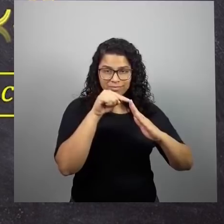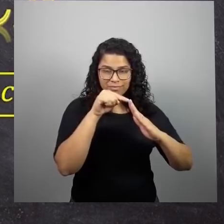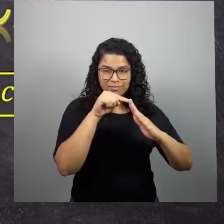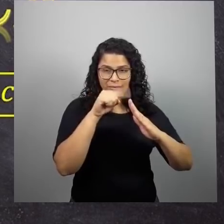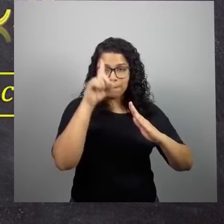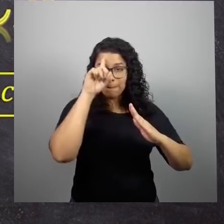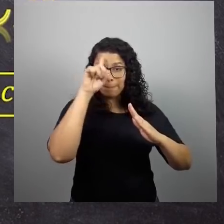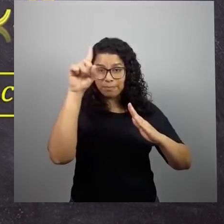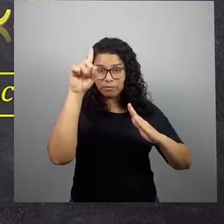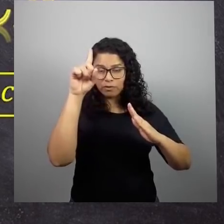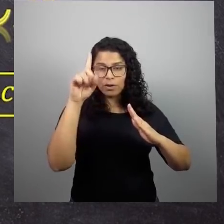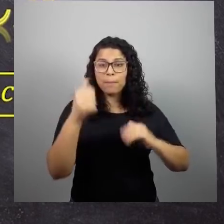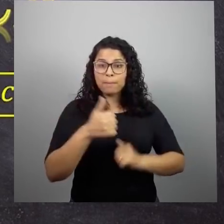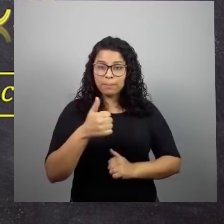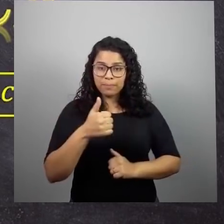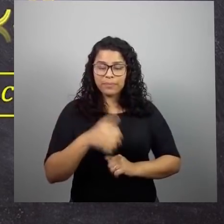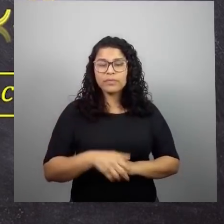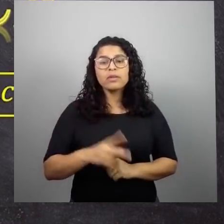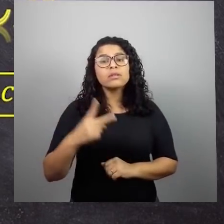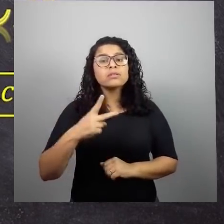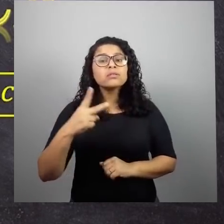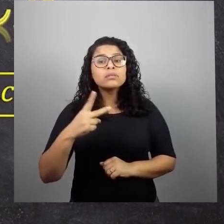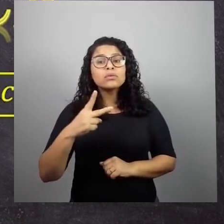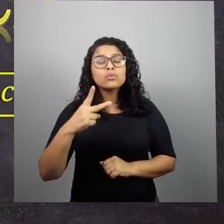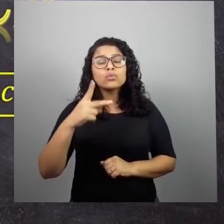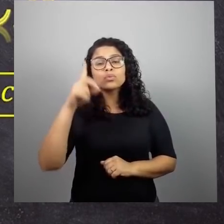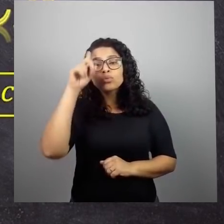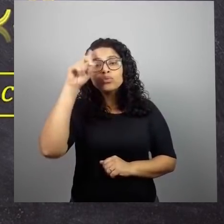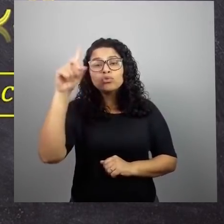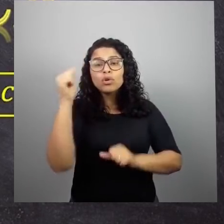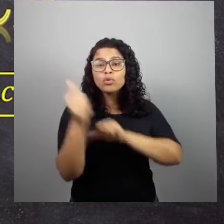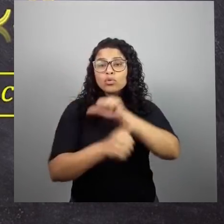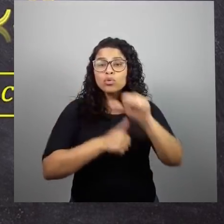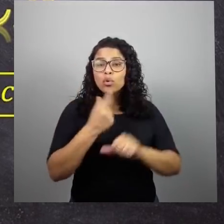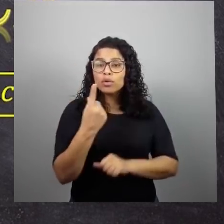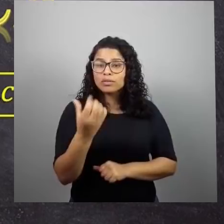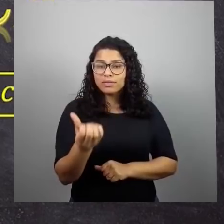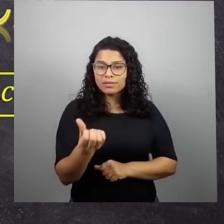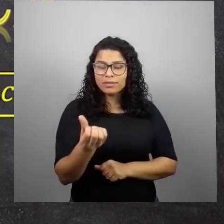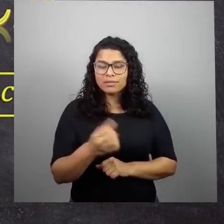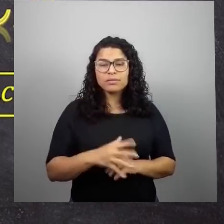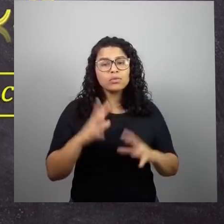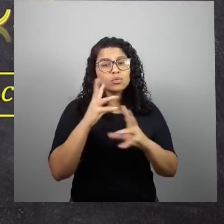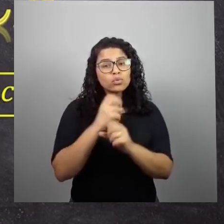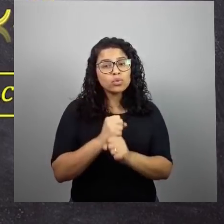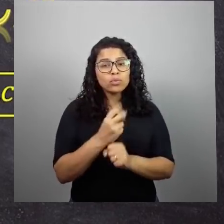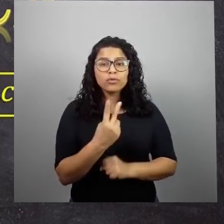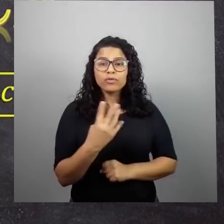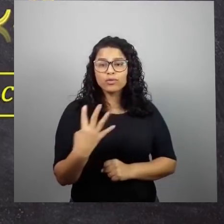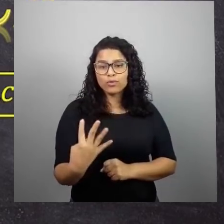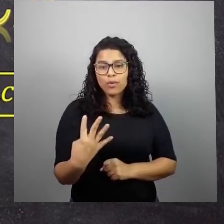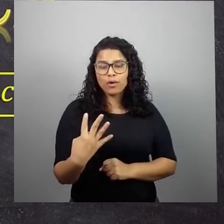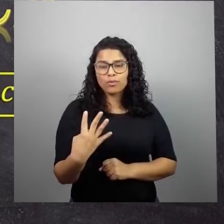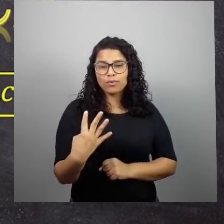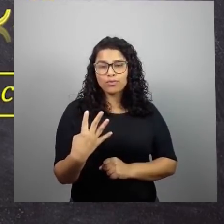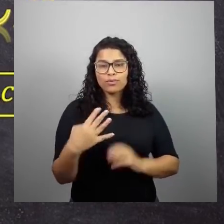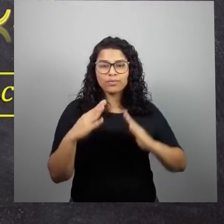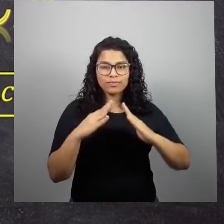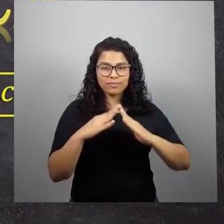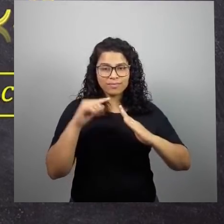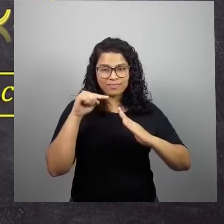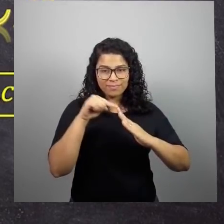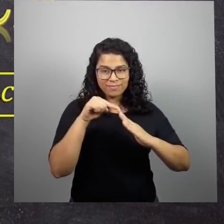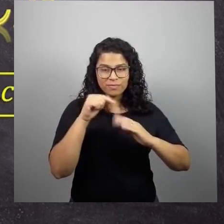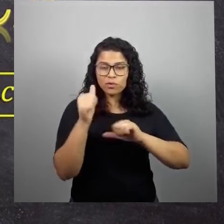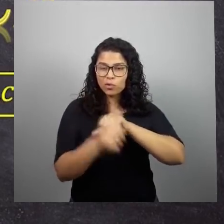dia e 16 telhas no segundo. E qual o total então? 24 telhas.